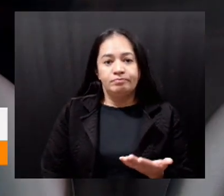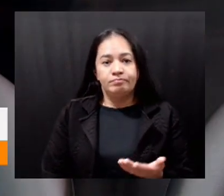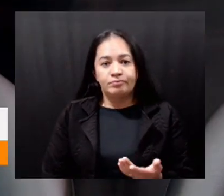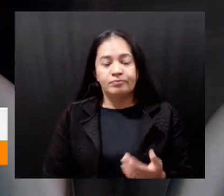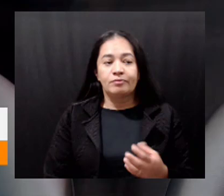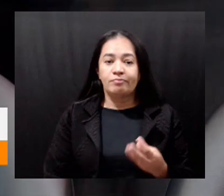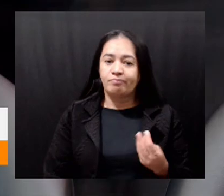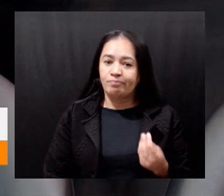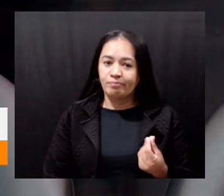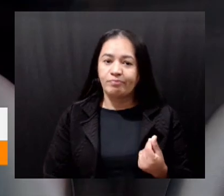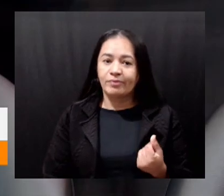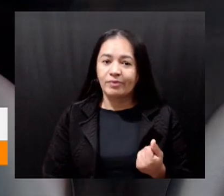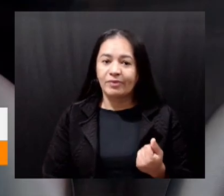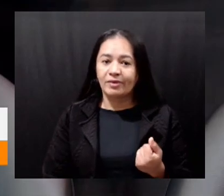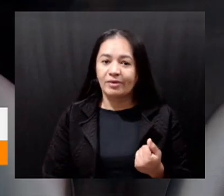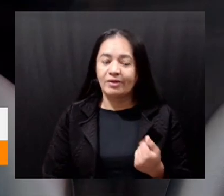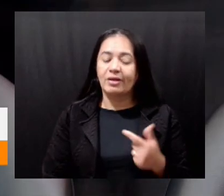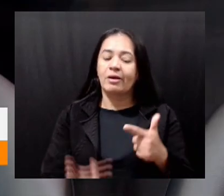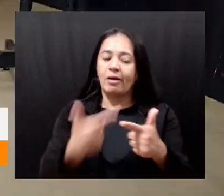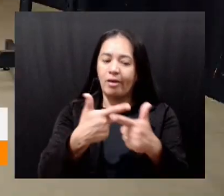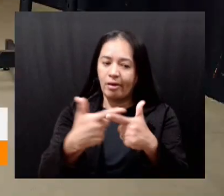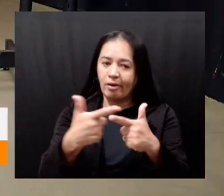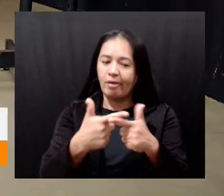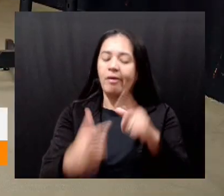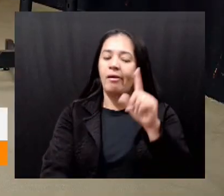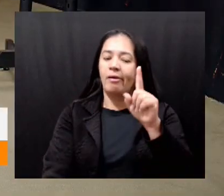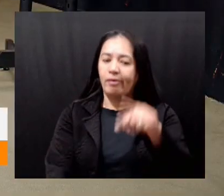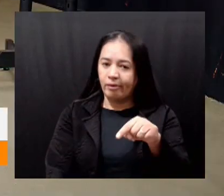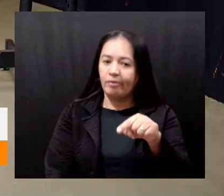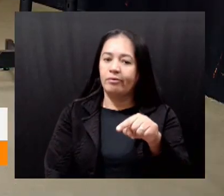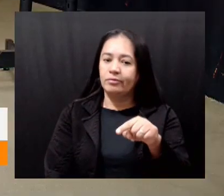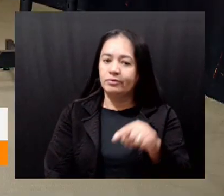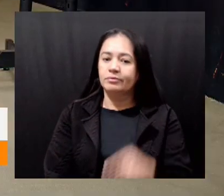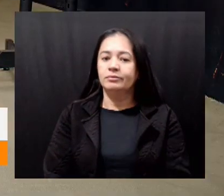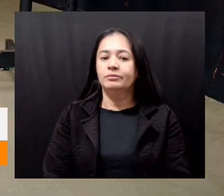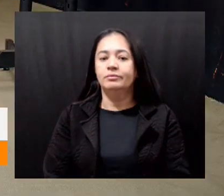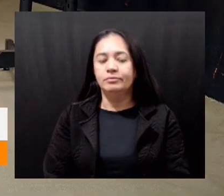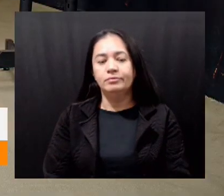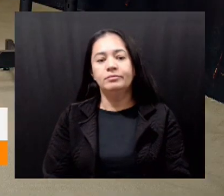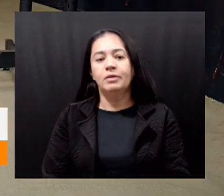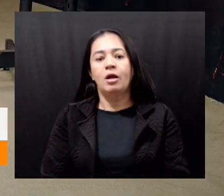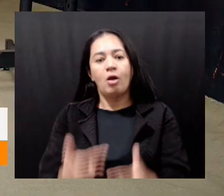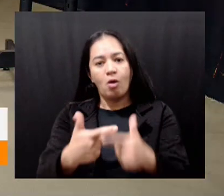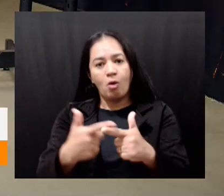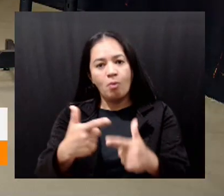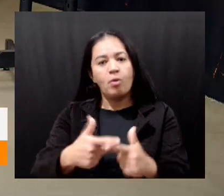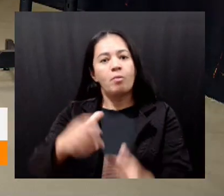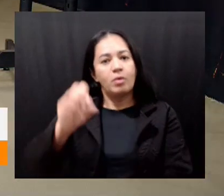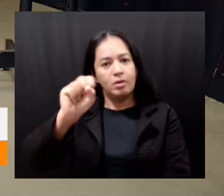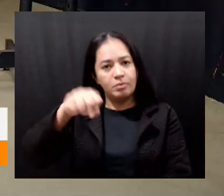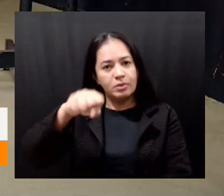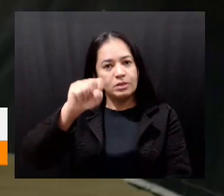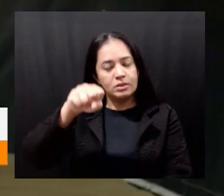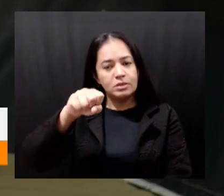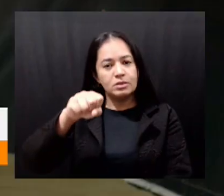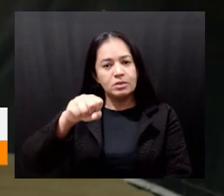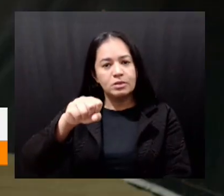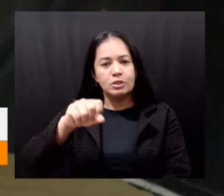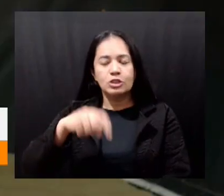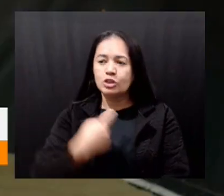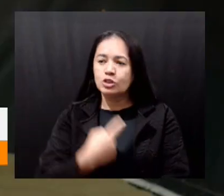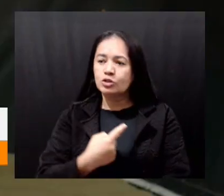é um problema real, Muito sério, muito né? sério, É um problema né? real e muito sério. E quando a nossa telespectadora diz